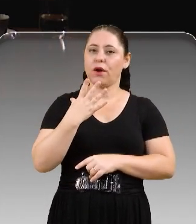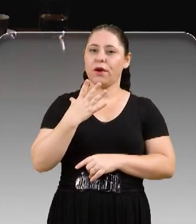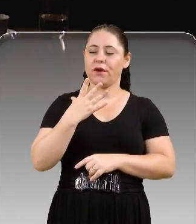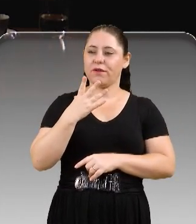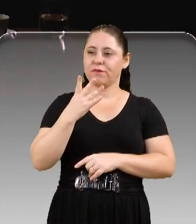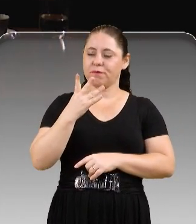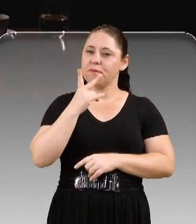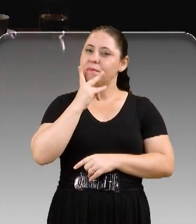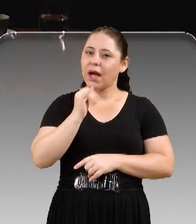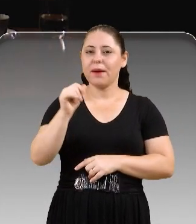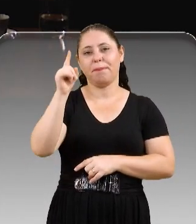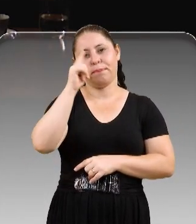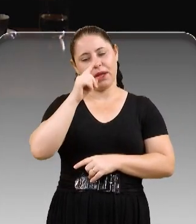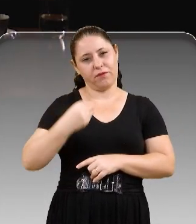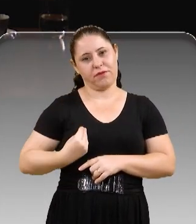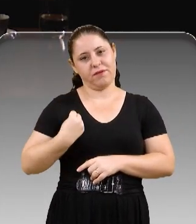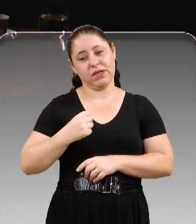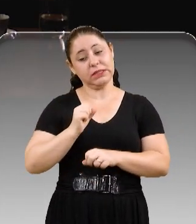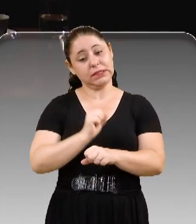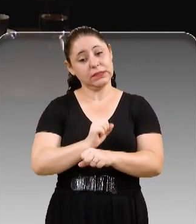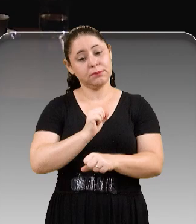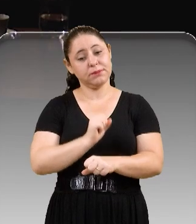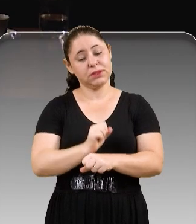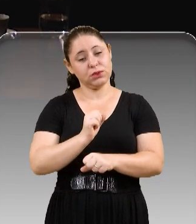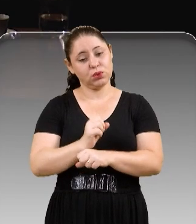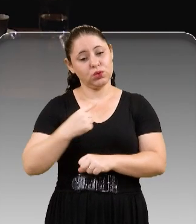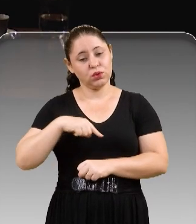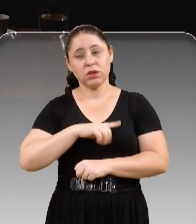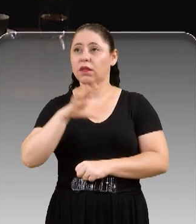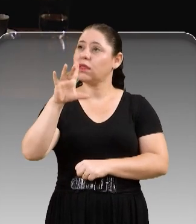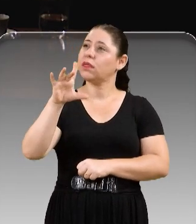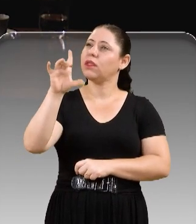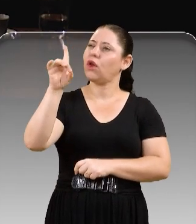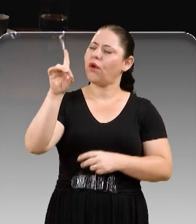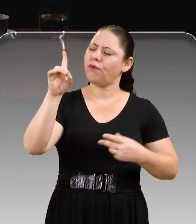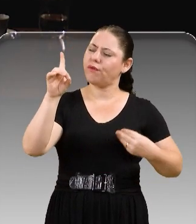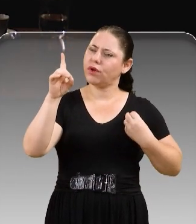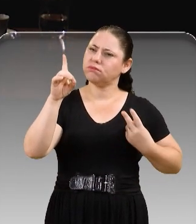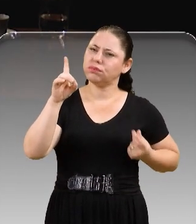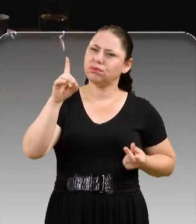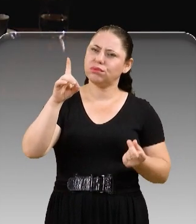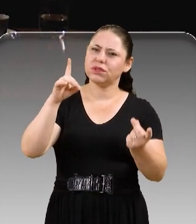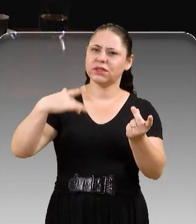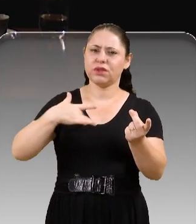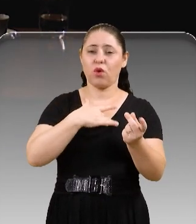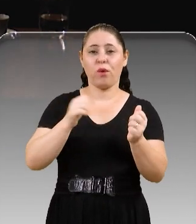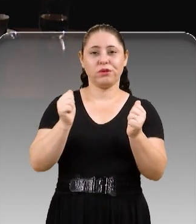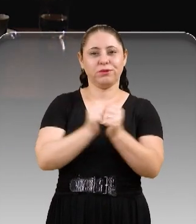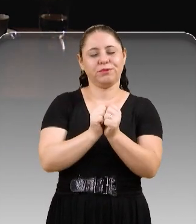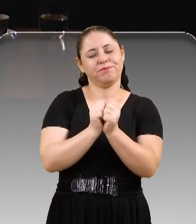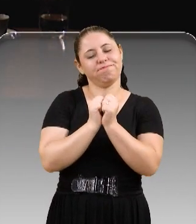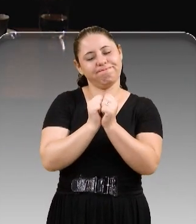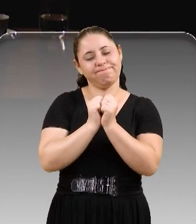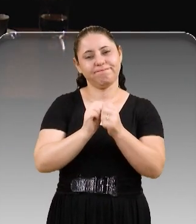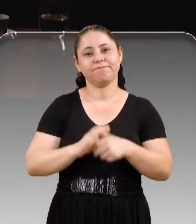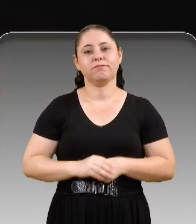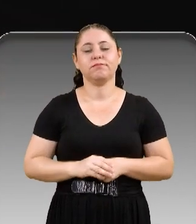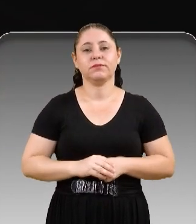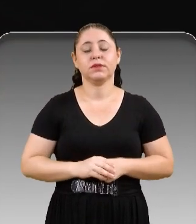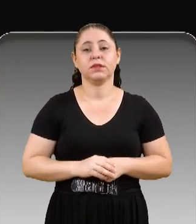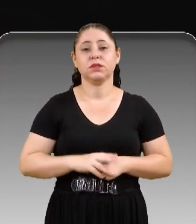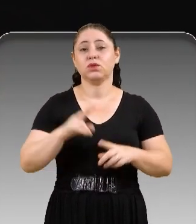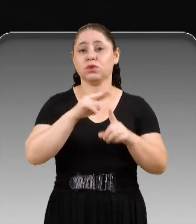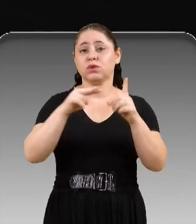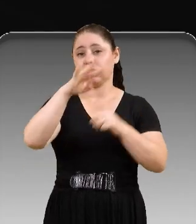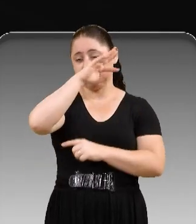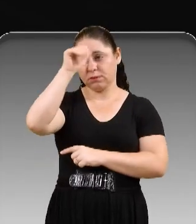meus pais vivos, né? E esperando que Deus dê vida longa e saúde para eles, para ficar muito tempo conosco.